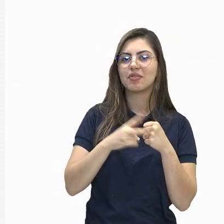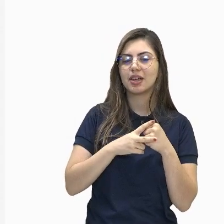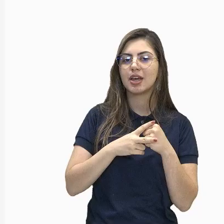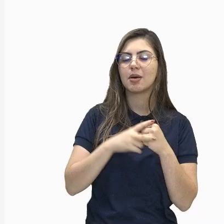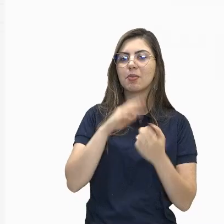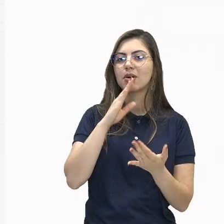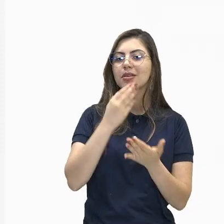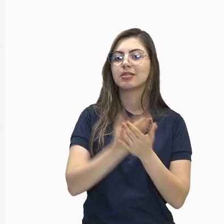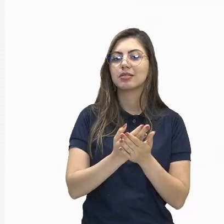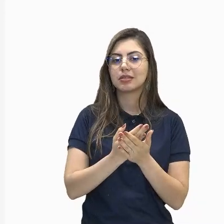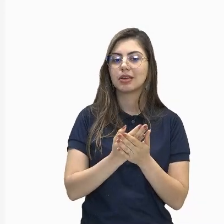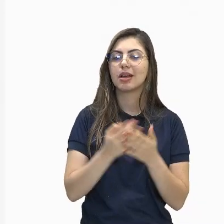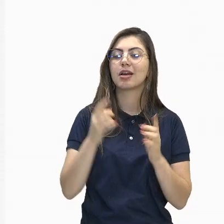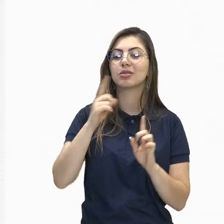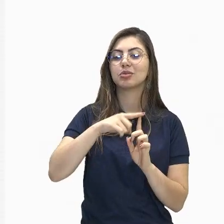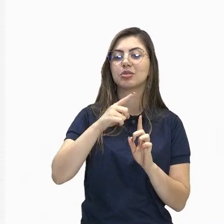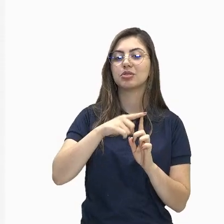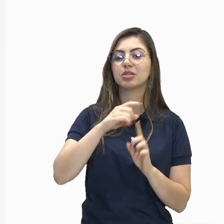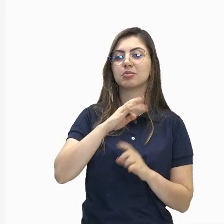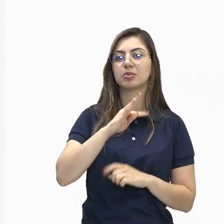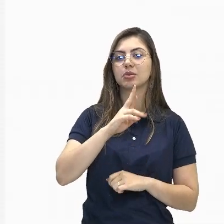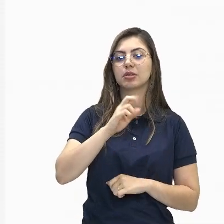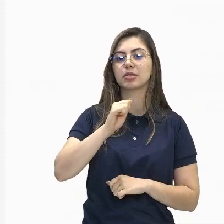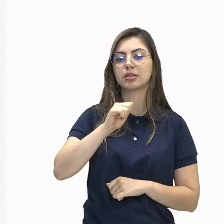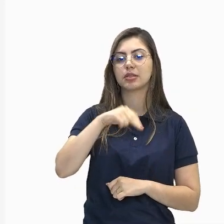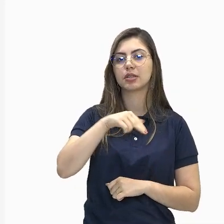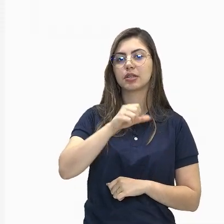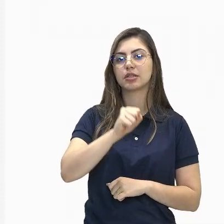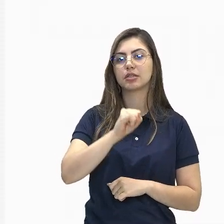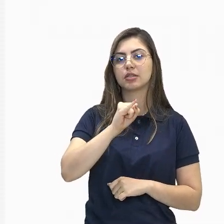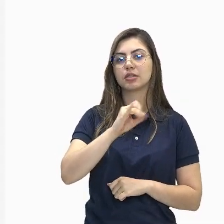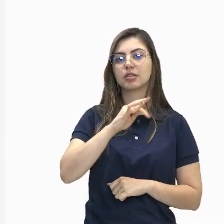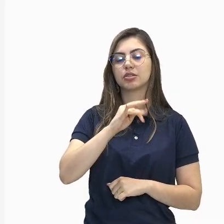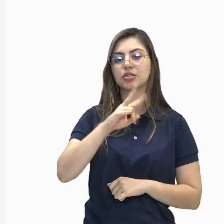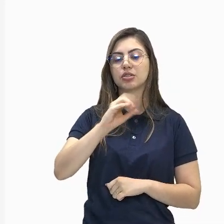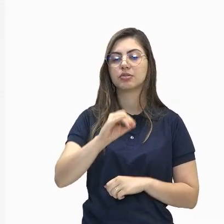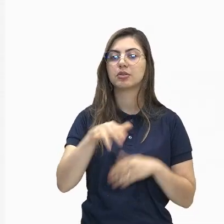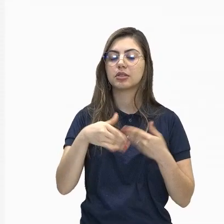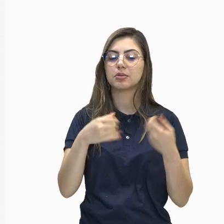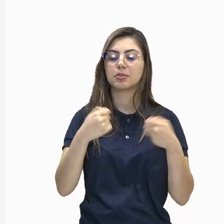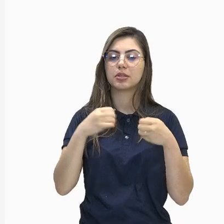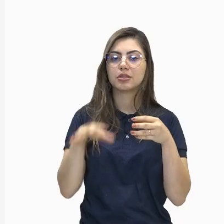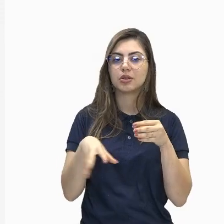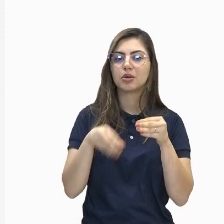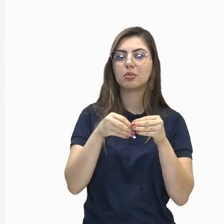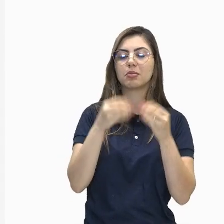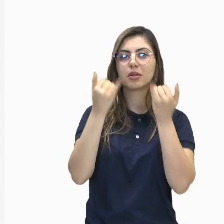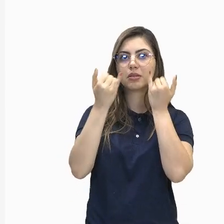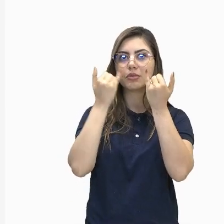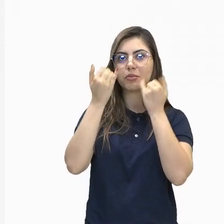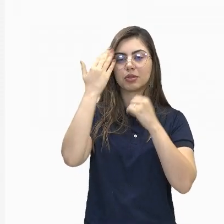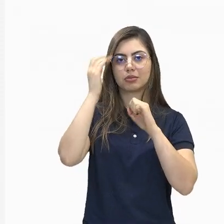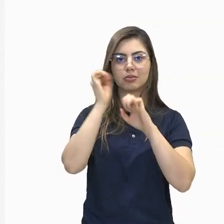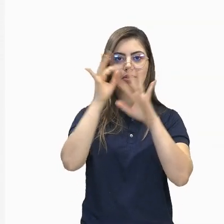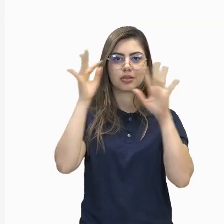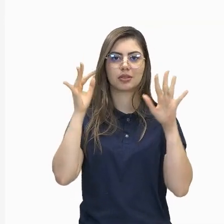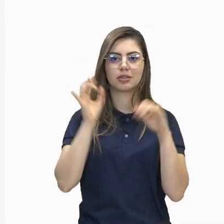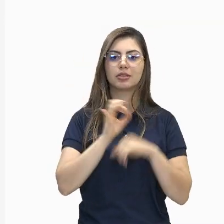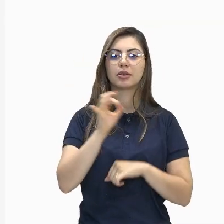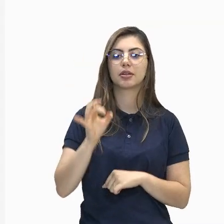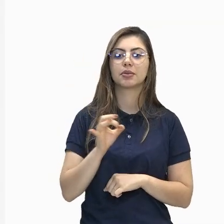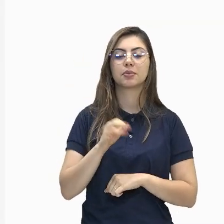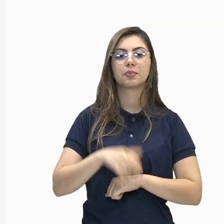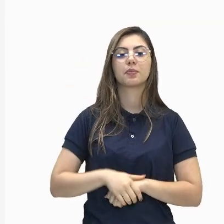verbo transitivo e ele necessita de um complemento para ter uma informação completa, ok?